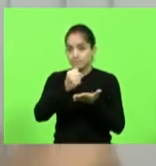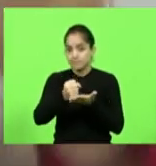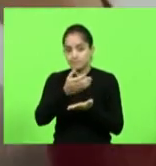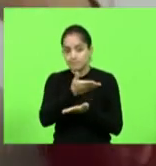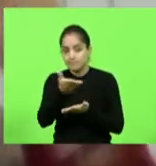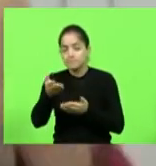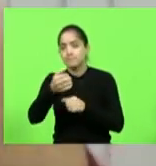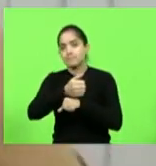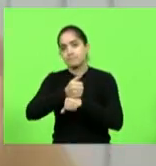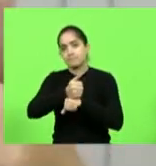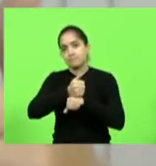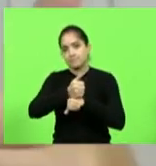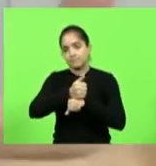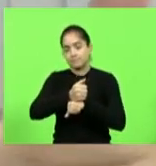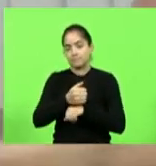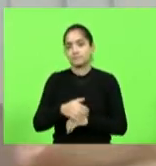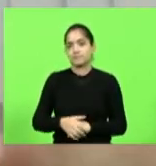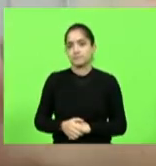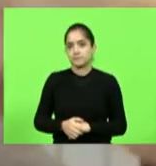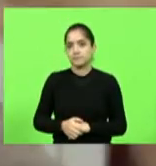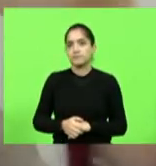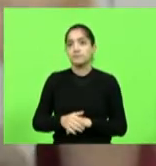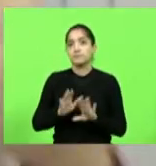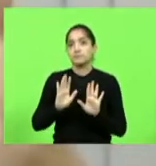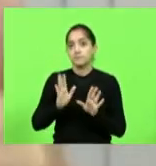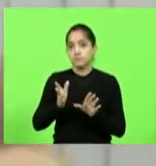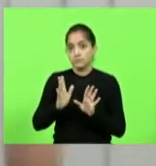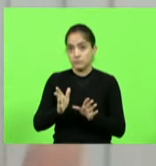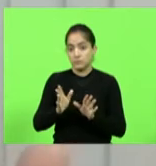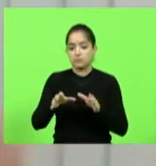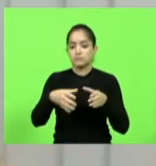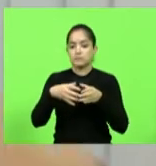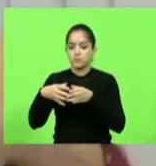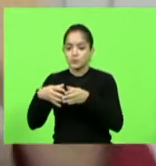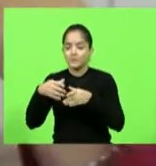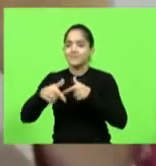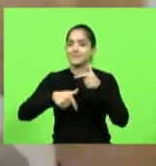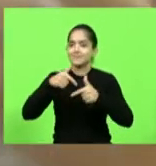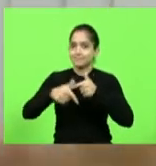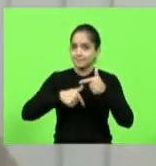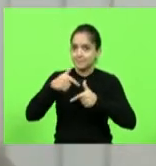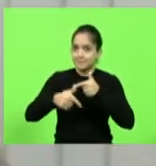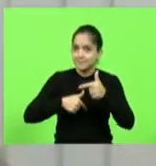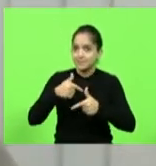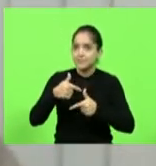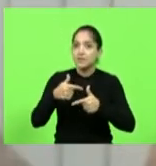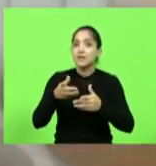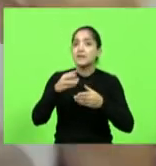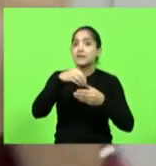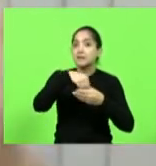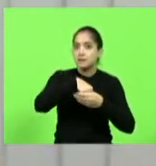trabalha com esta meta. Nós já tivemos grupos de trabalho constituídos internamente